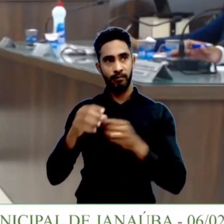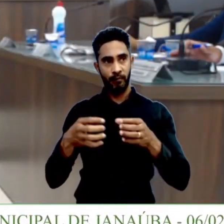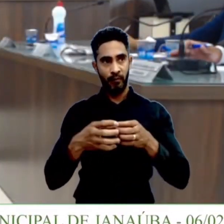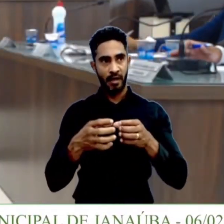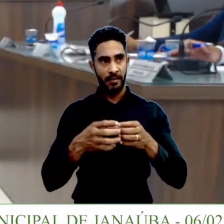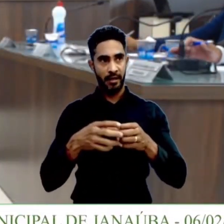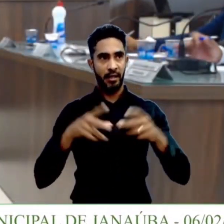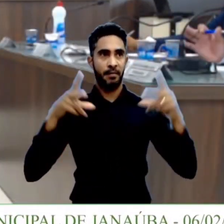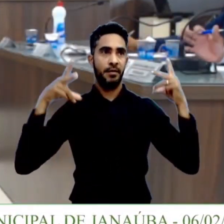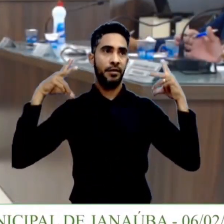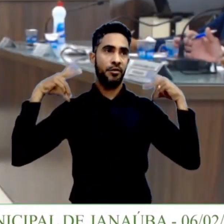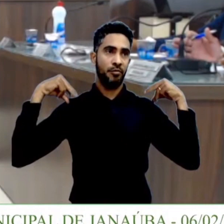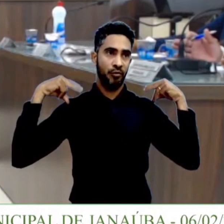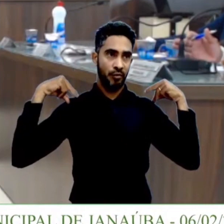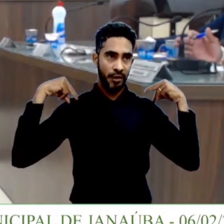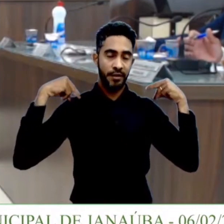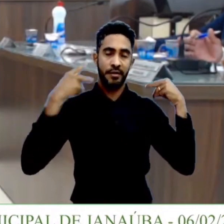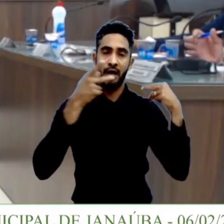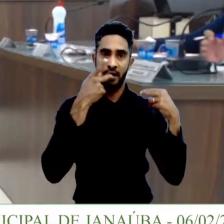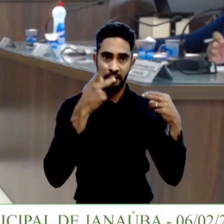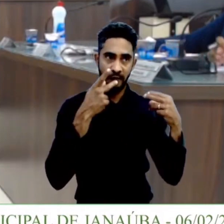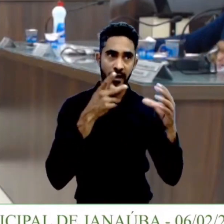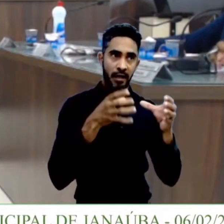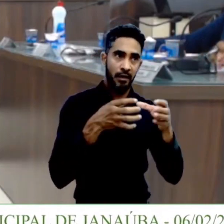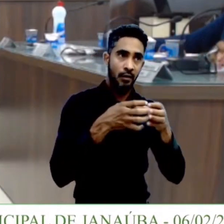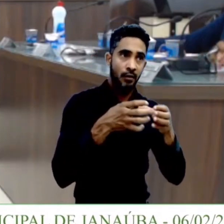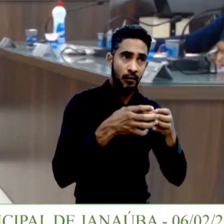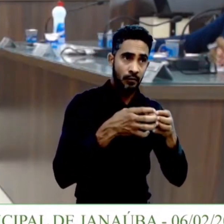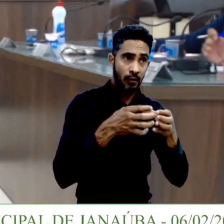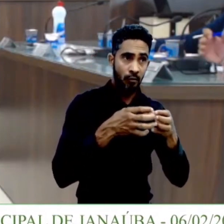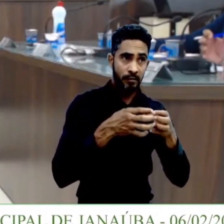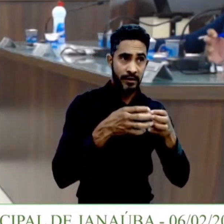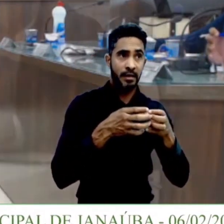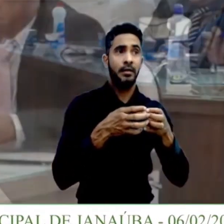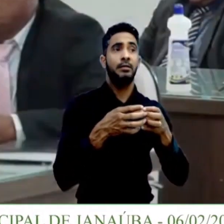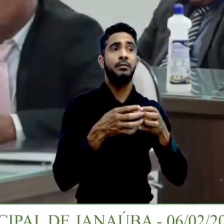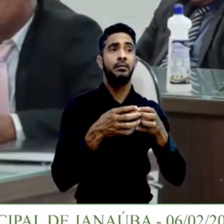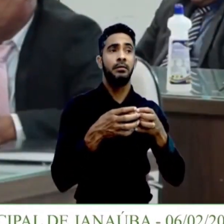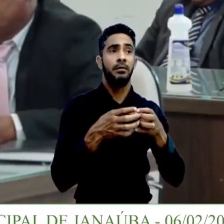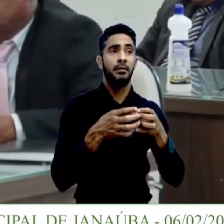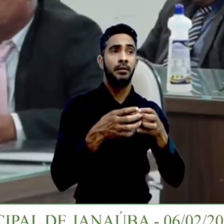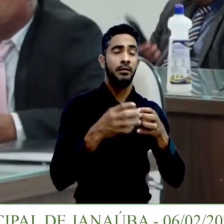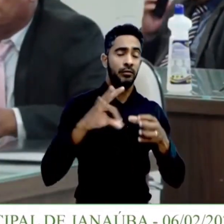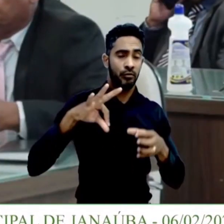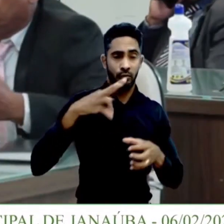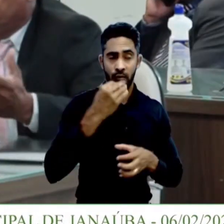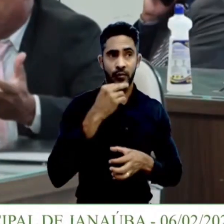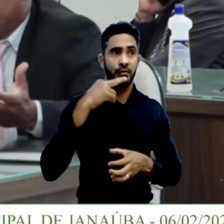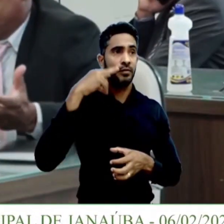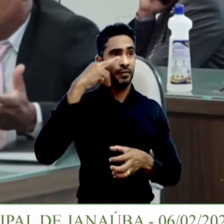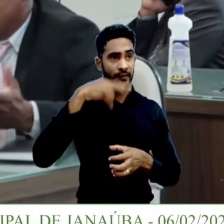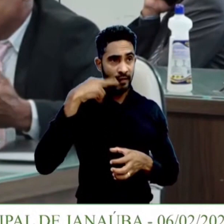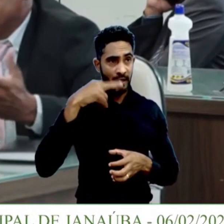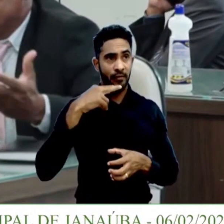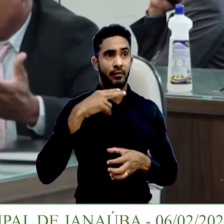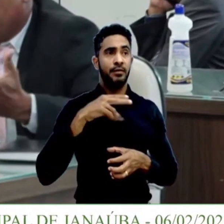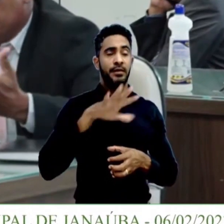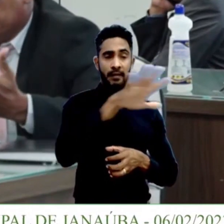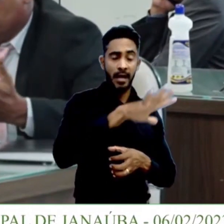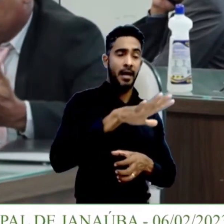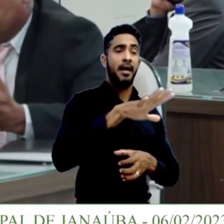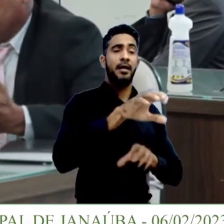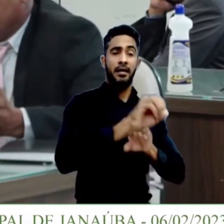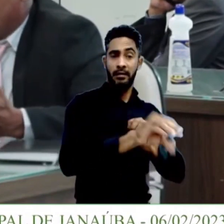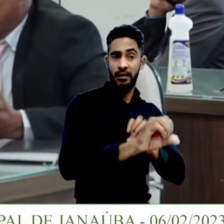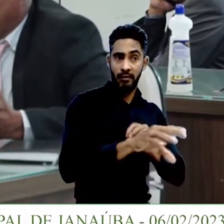também, de motorista, né, que eu falei com ele, a gente formar uma comissão, né, e juntar todos os vereadores, pode formar da educação, igual